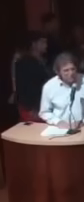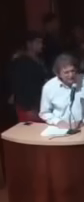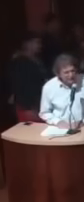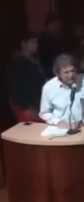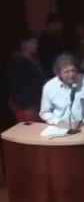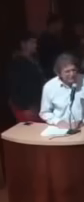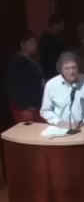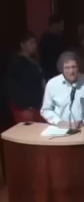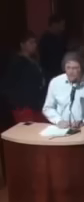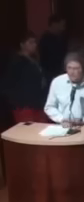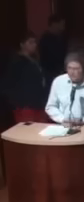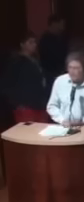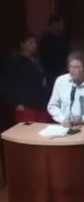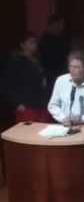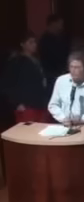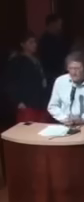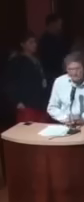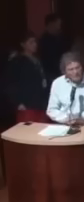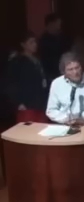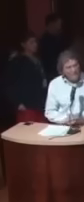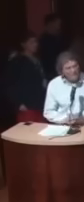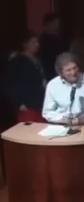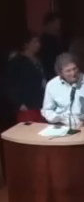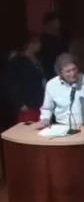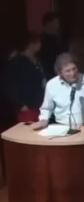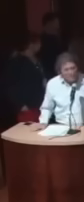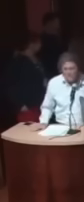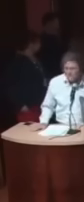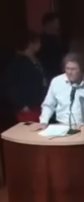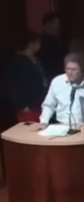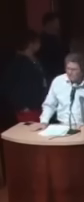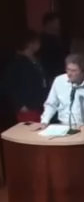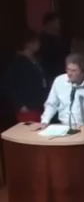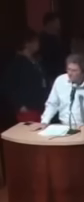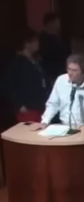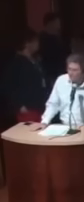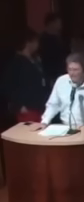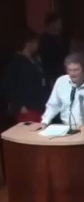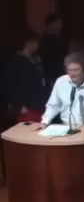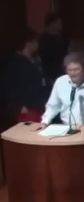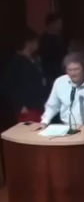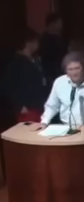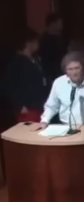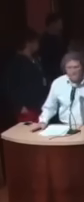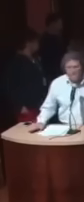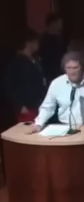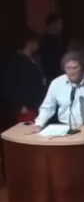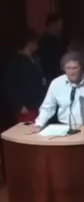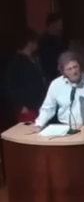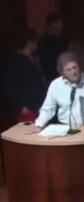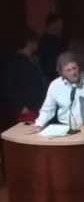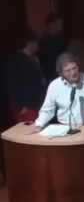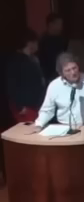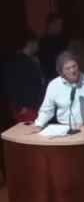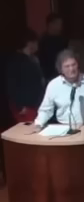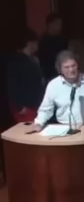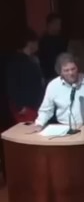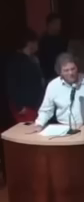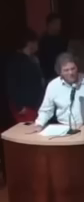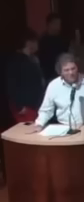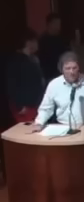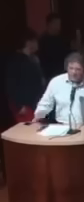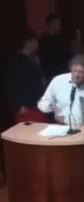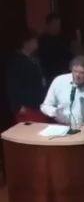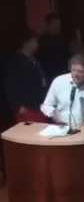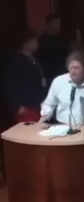científica em particular, porque o ensino de ciência será completamente destruído se essas medidas forem implementadas. Então, nós queremos saber dos candidatos quais